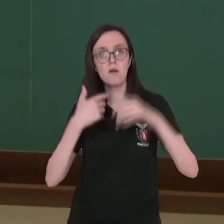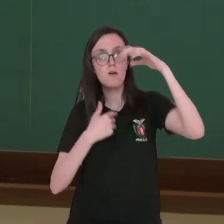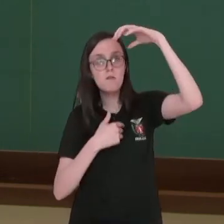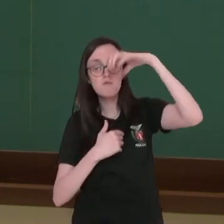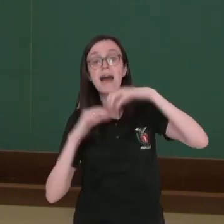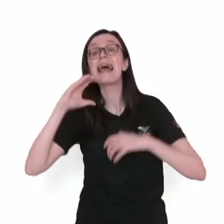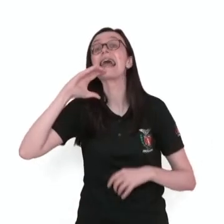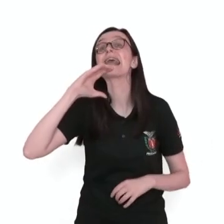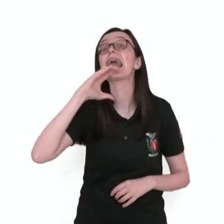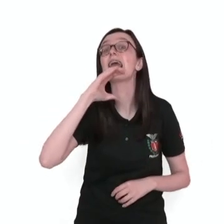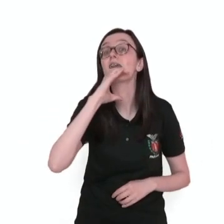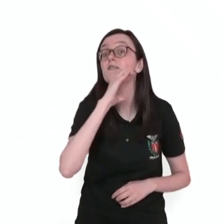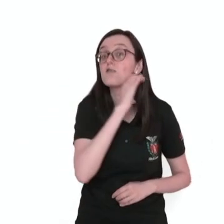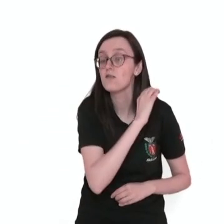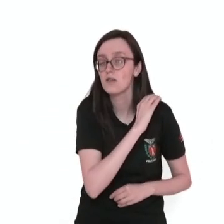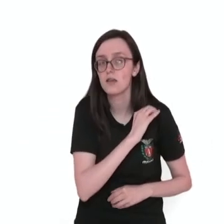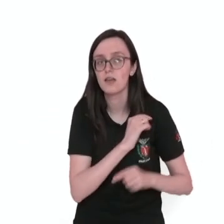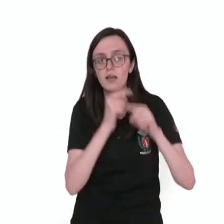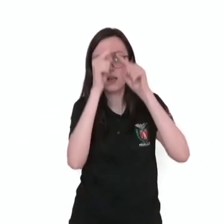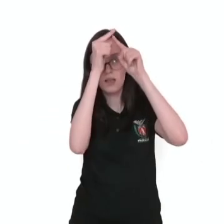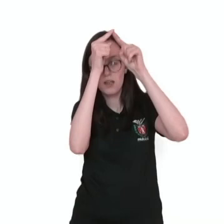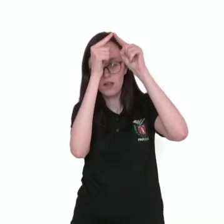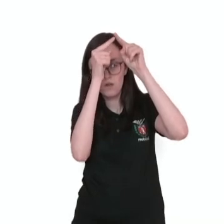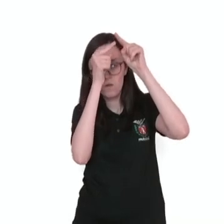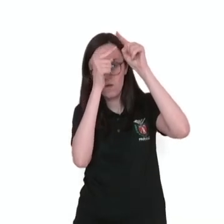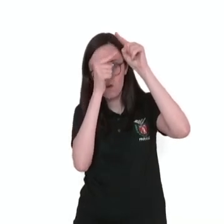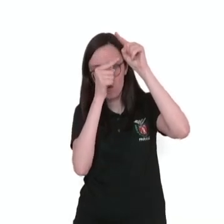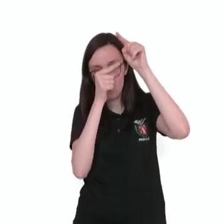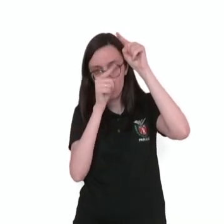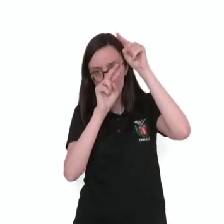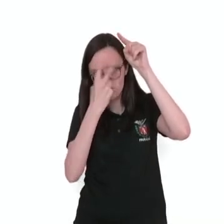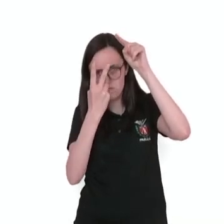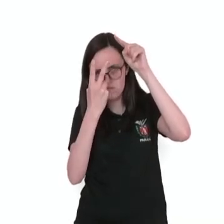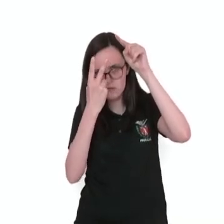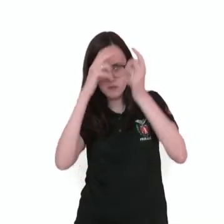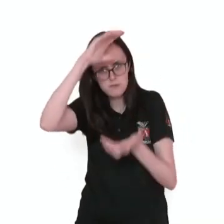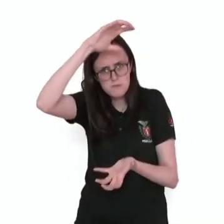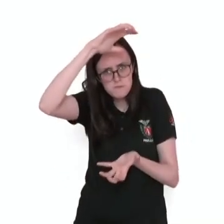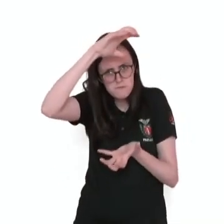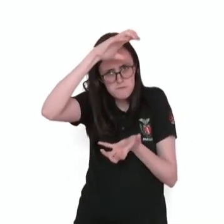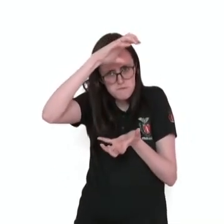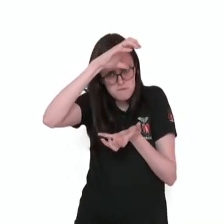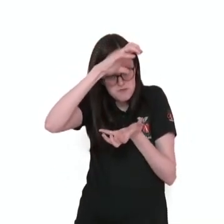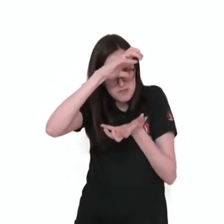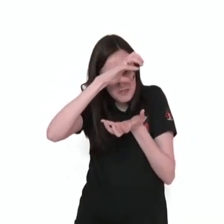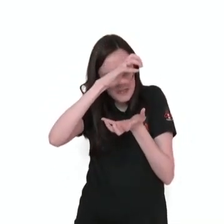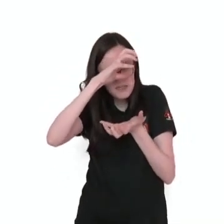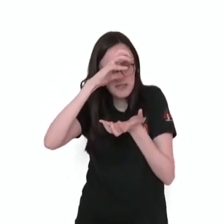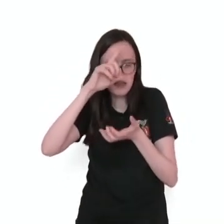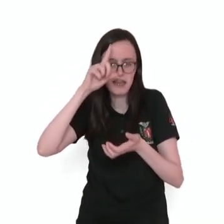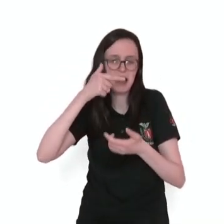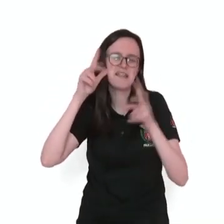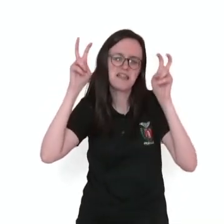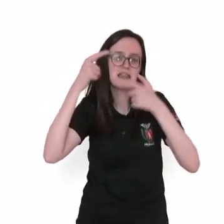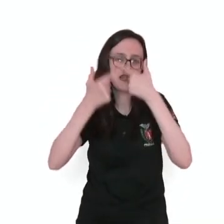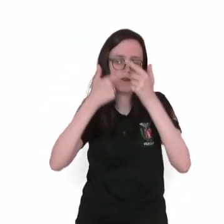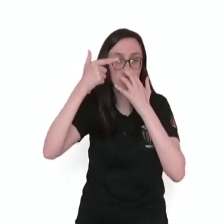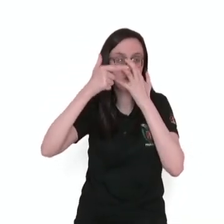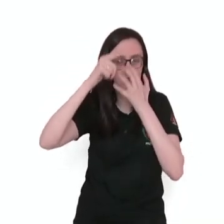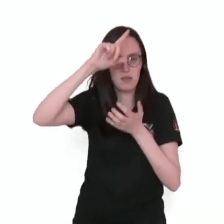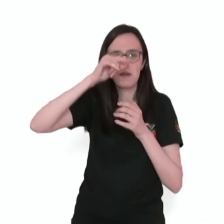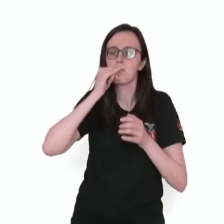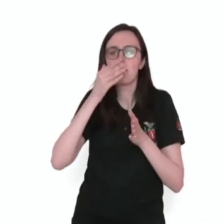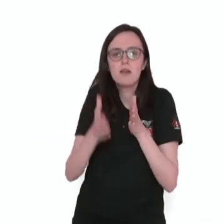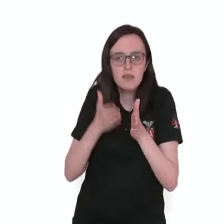pela fonte quente. Parte desse calor ele vira trabalho útil, ou seja, ele empurra alguma coisa, que no caso de um trem vai empurrar